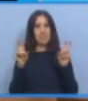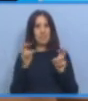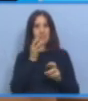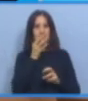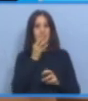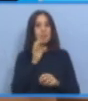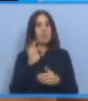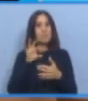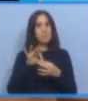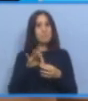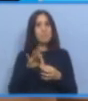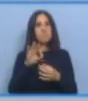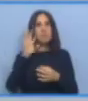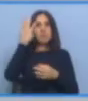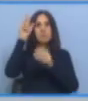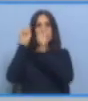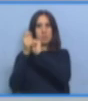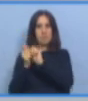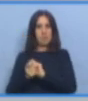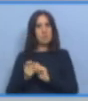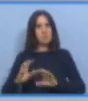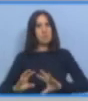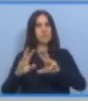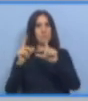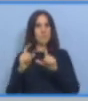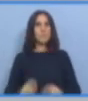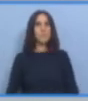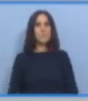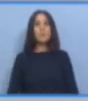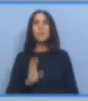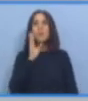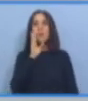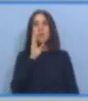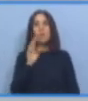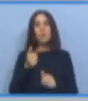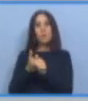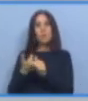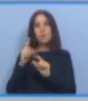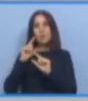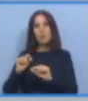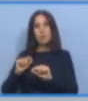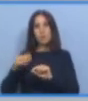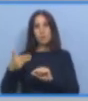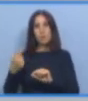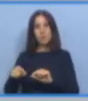questões relacionadas com alterações climáticas e desenvolvimento. Mais logo, siga-nos na rádio, na